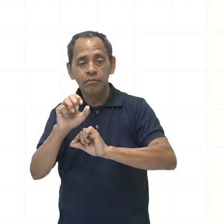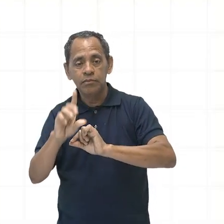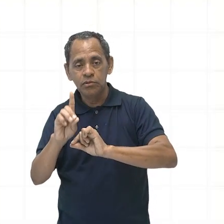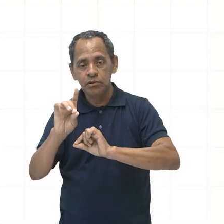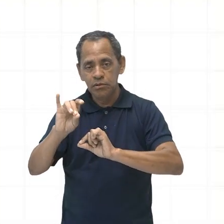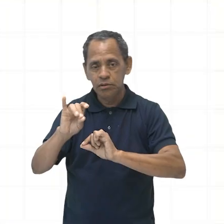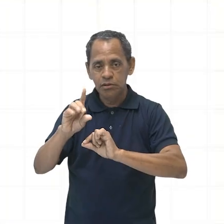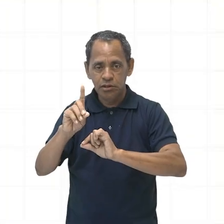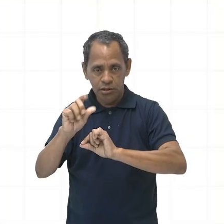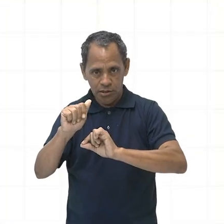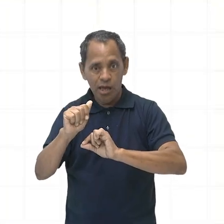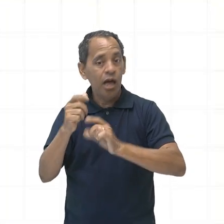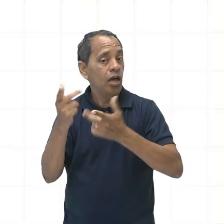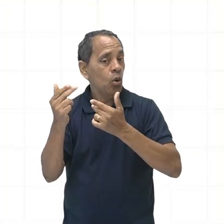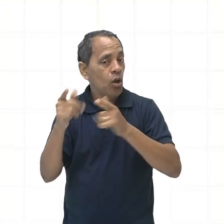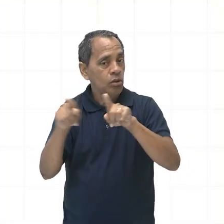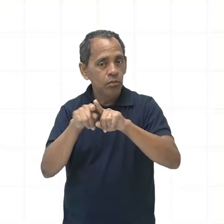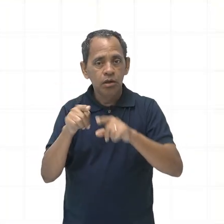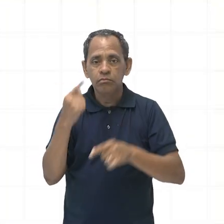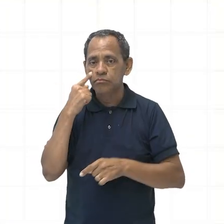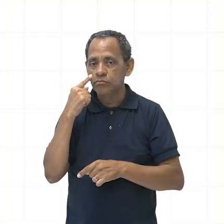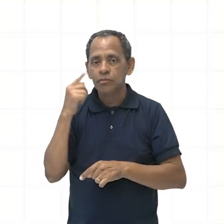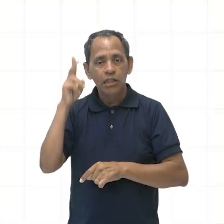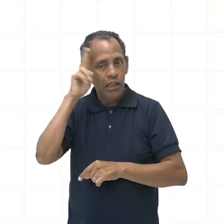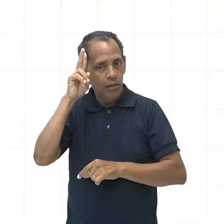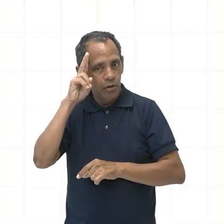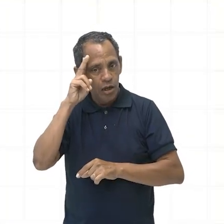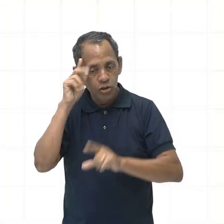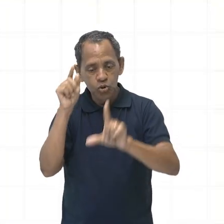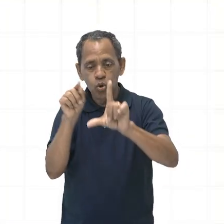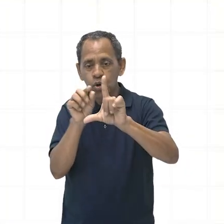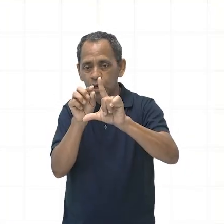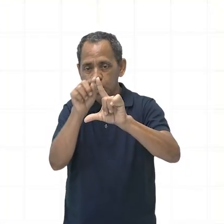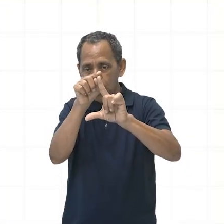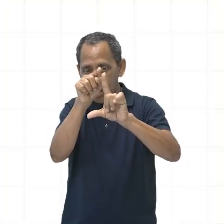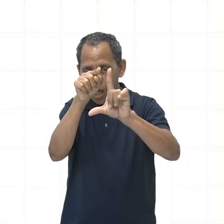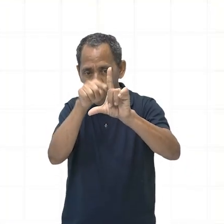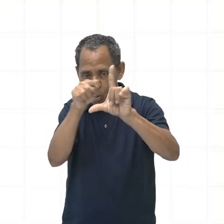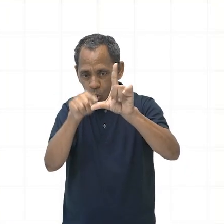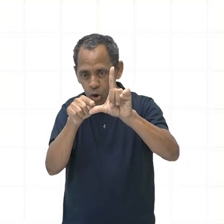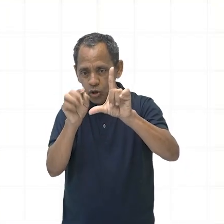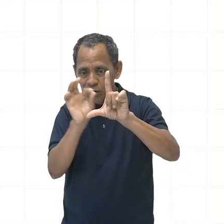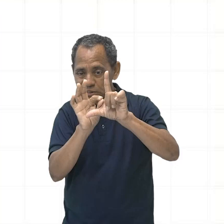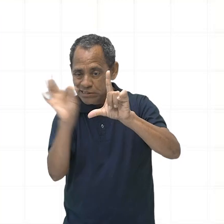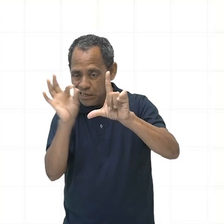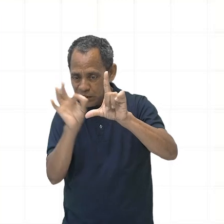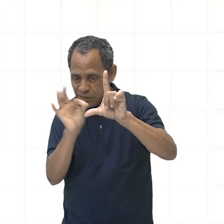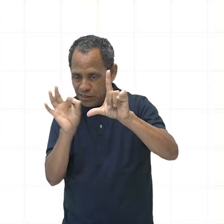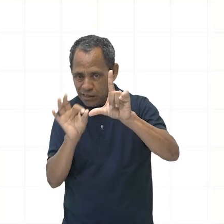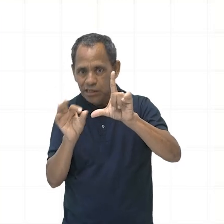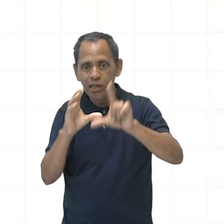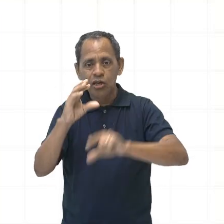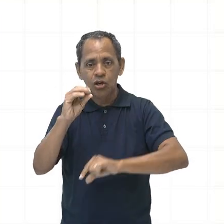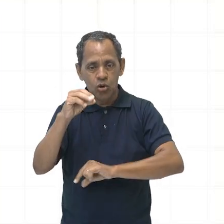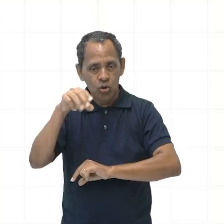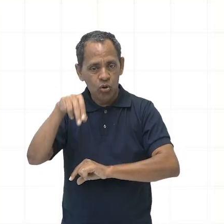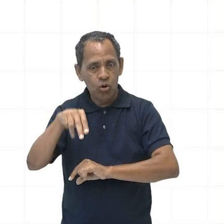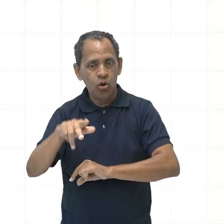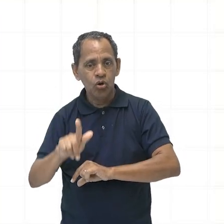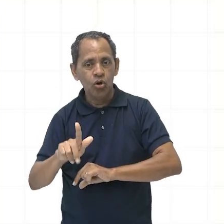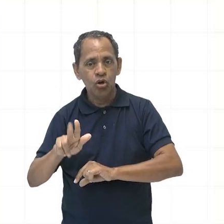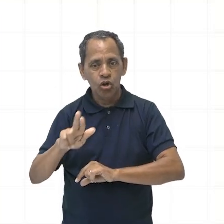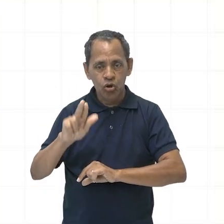lembrando que esses 3 risquinhos aqui, ele significa congruente, tá bom? Então, vamos verificar